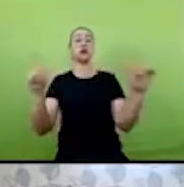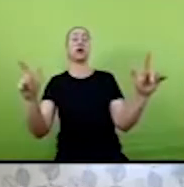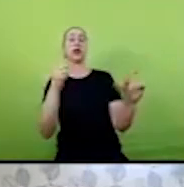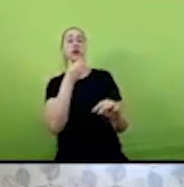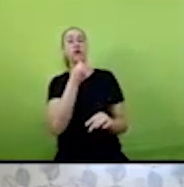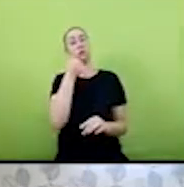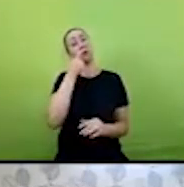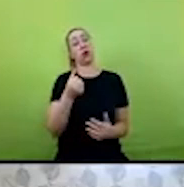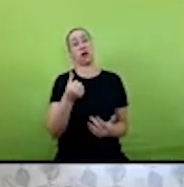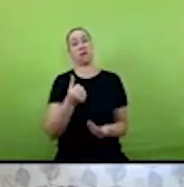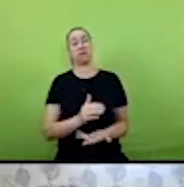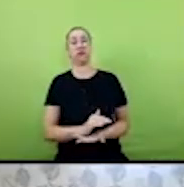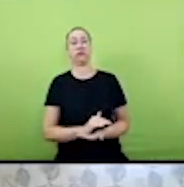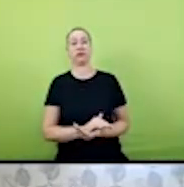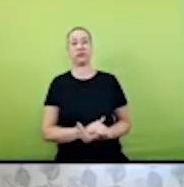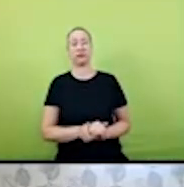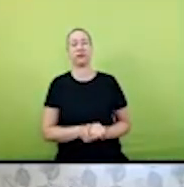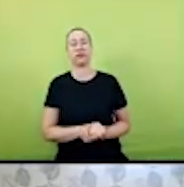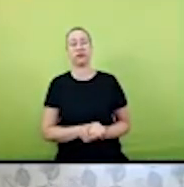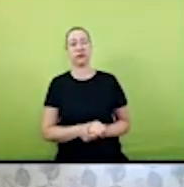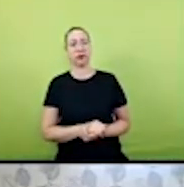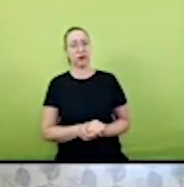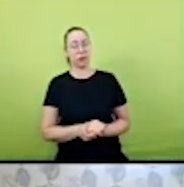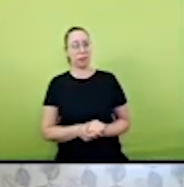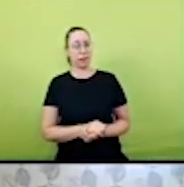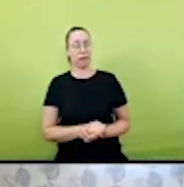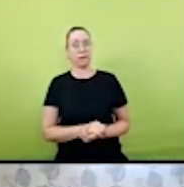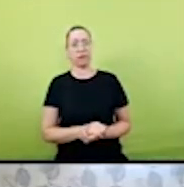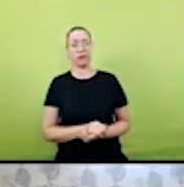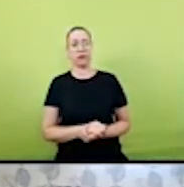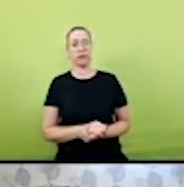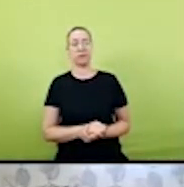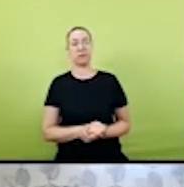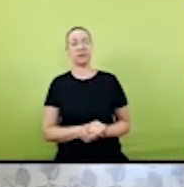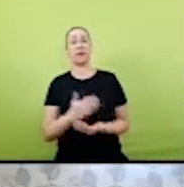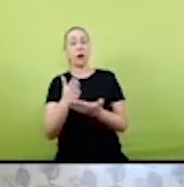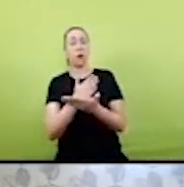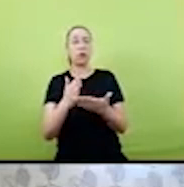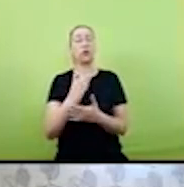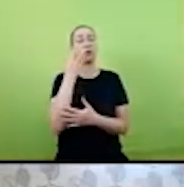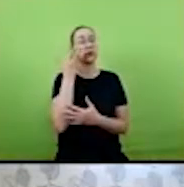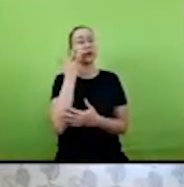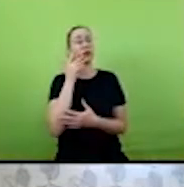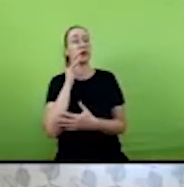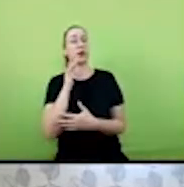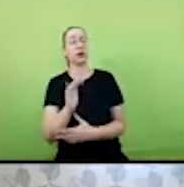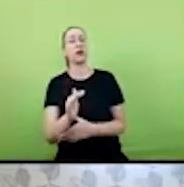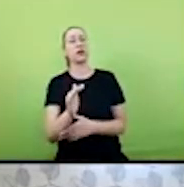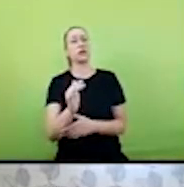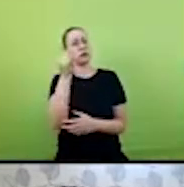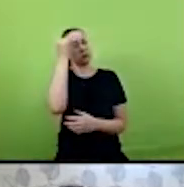inflexíveis, muitas vezes, que as próprias crianças trazem da sua família, né. Eu também participo